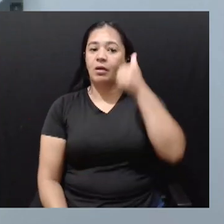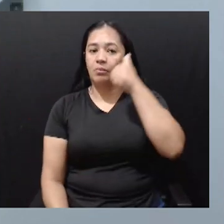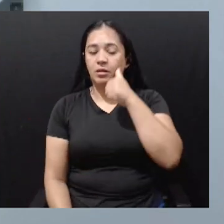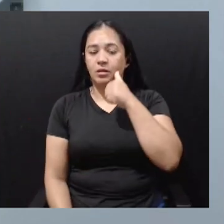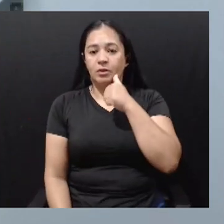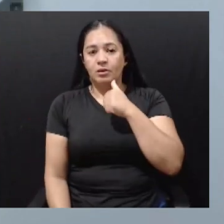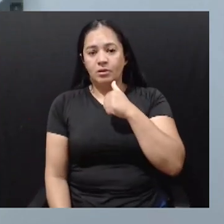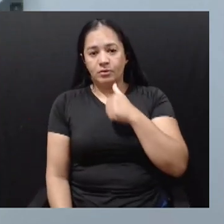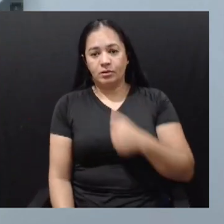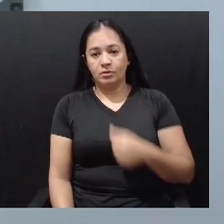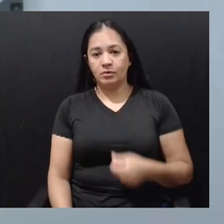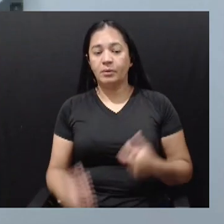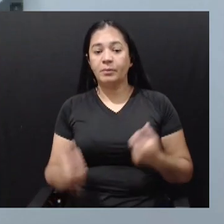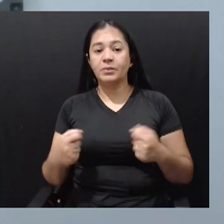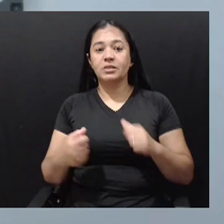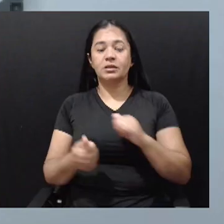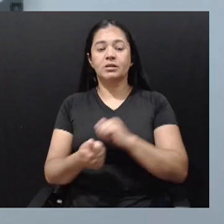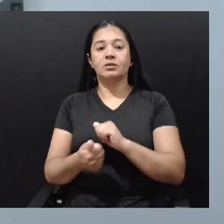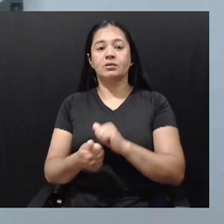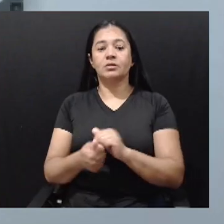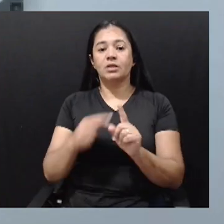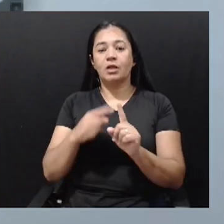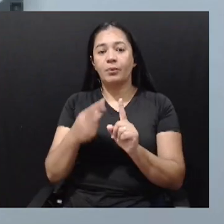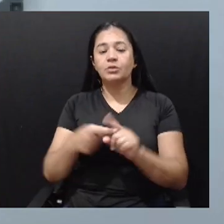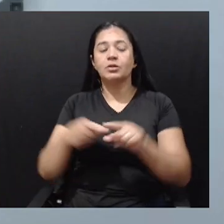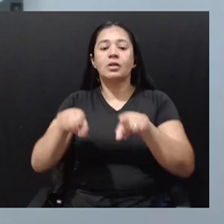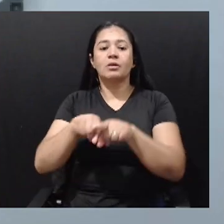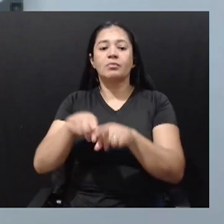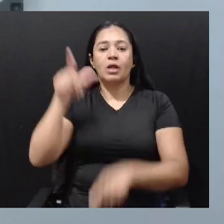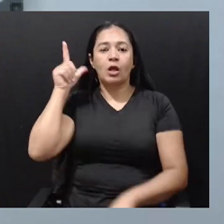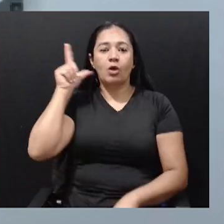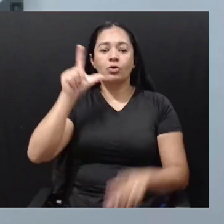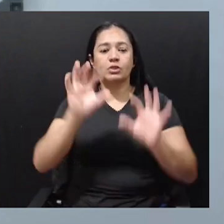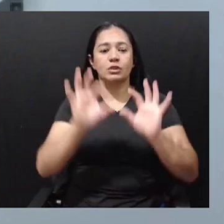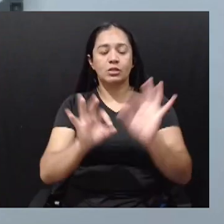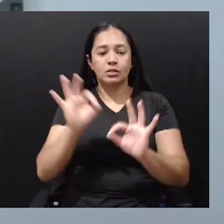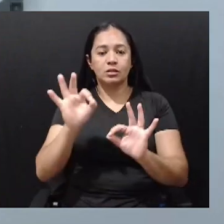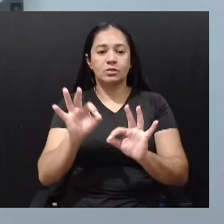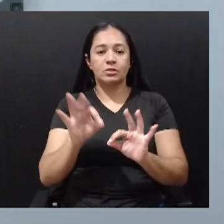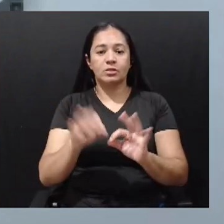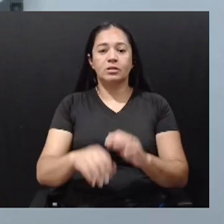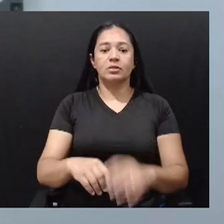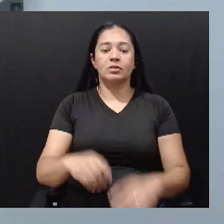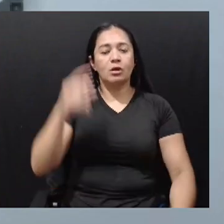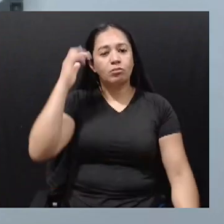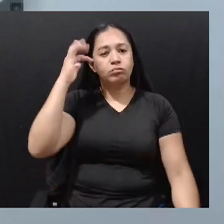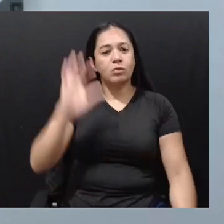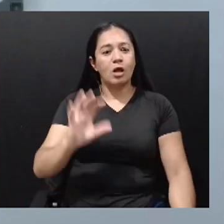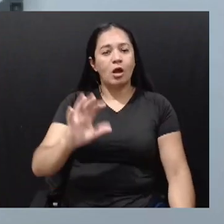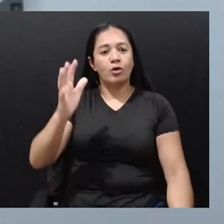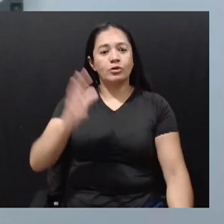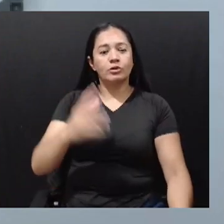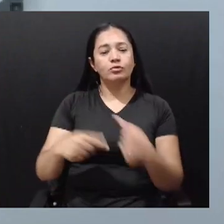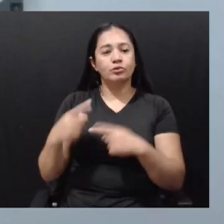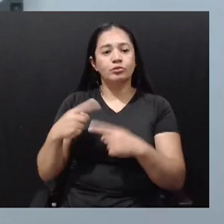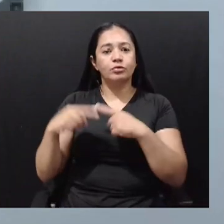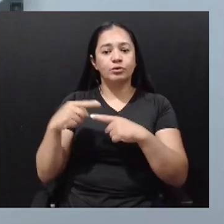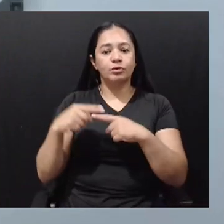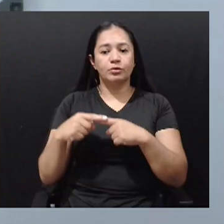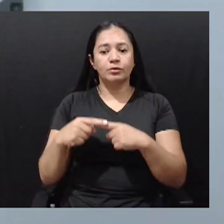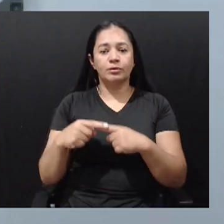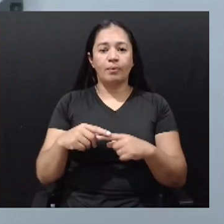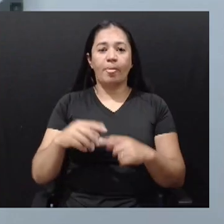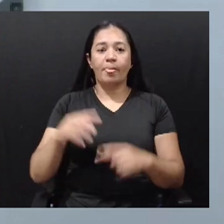qualidade de vida reprodutiva também, para ela poder se planejar e poder realizar seus sonhos e poder ter um desenvolvimento